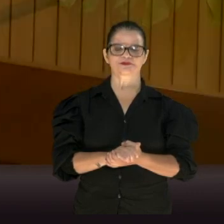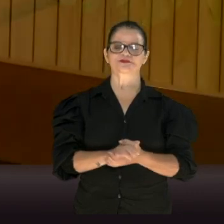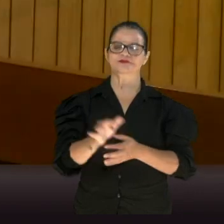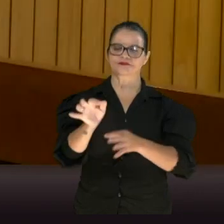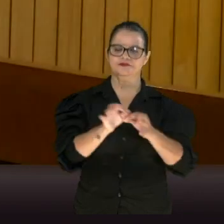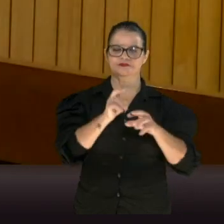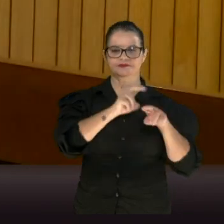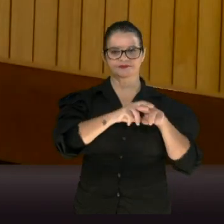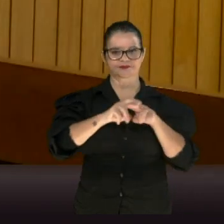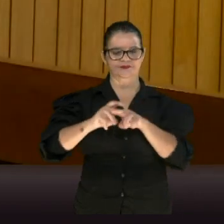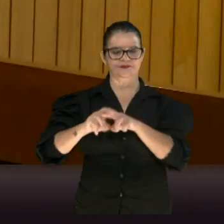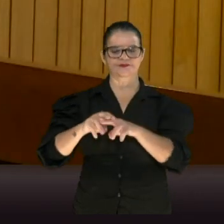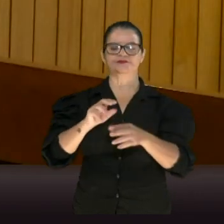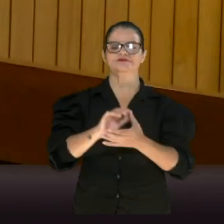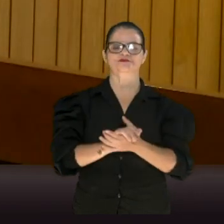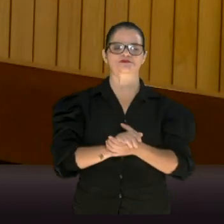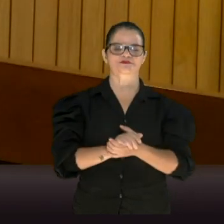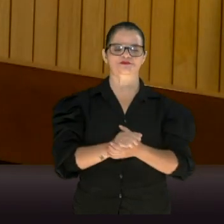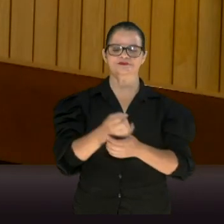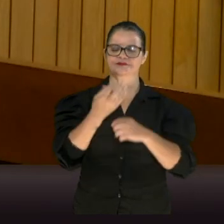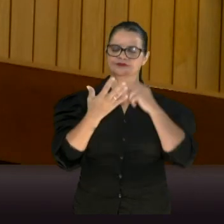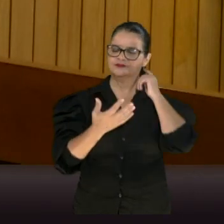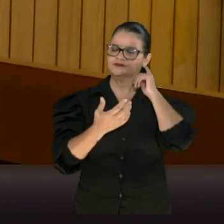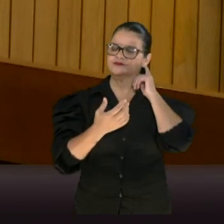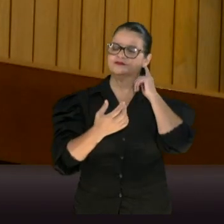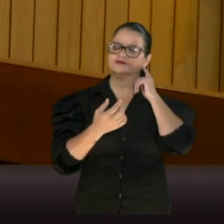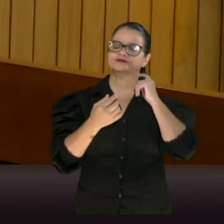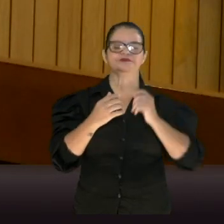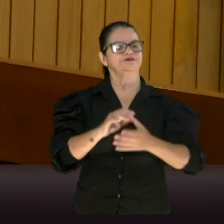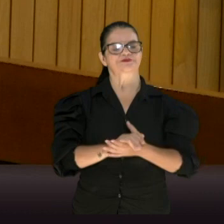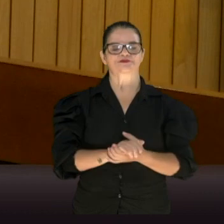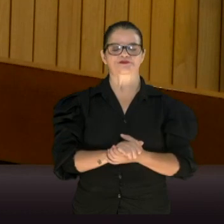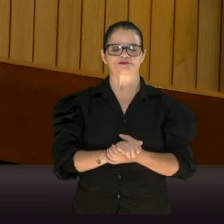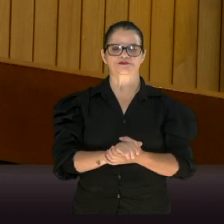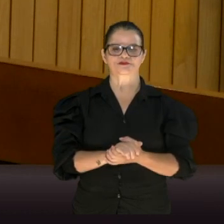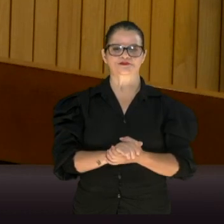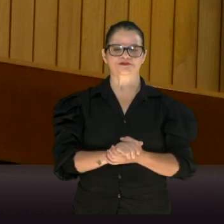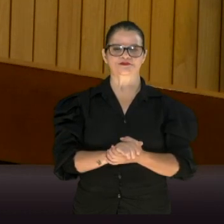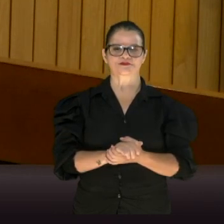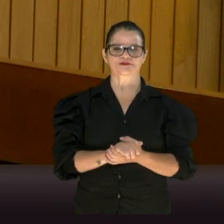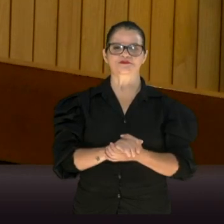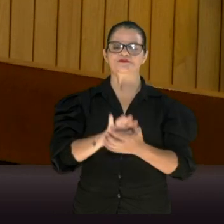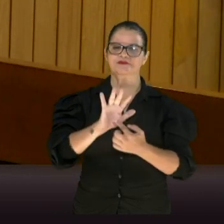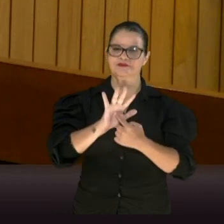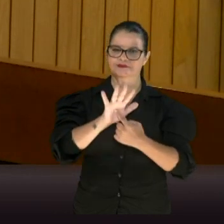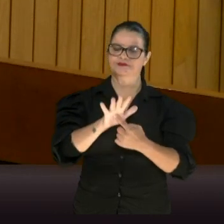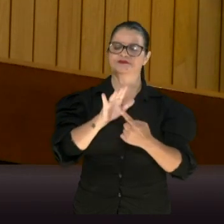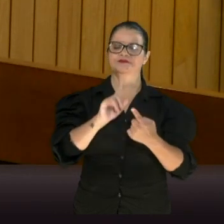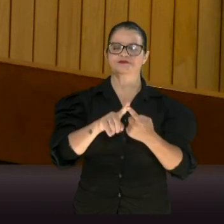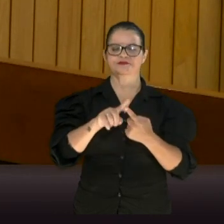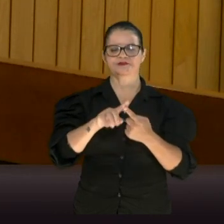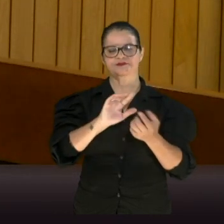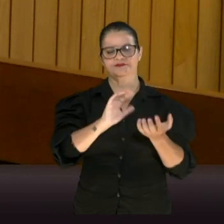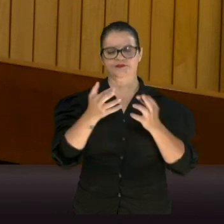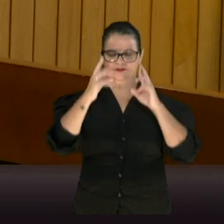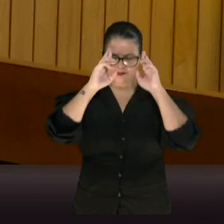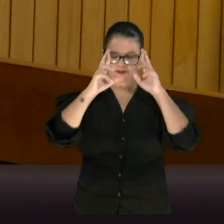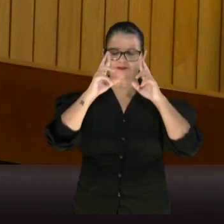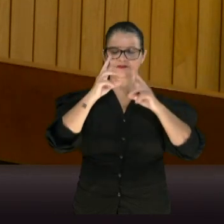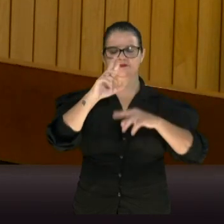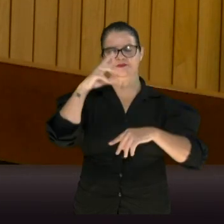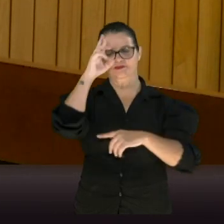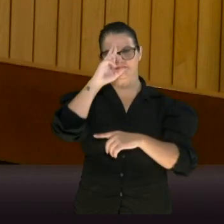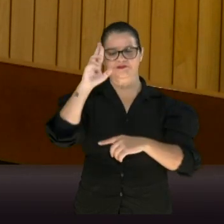Formada a mesa dos trabalhos, muito bem, vamos apresentar de forma muito honrosa também os excelentíssimos senhores